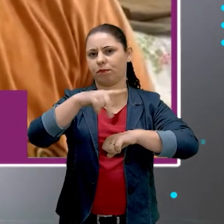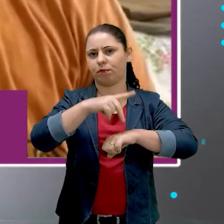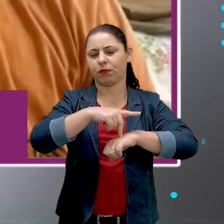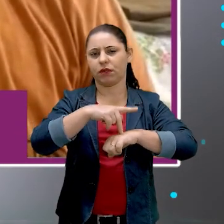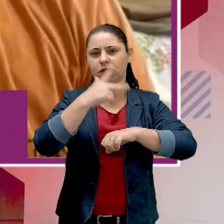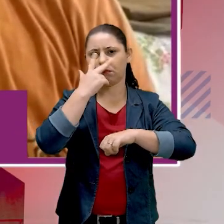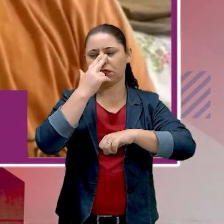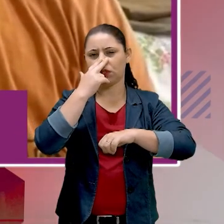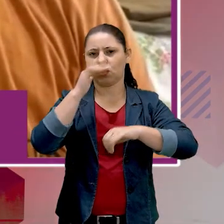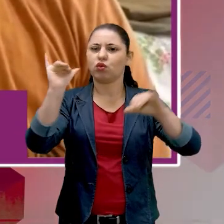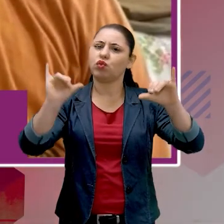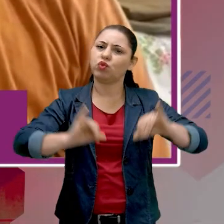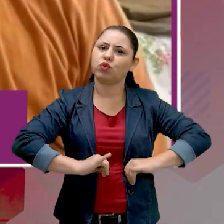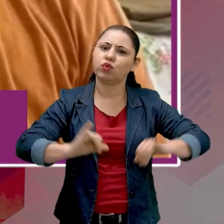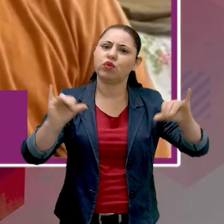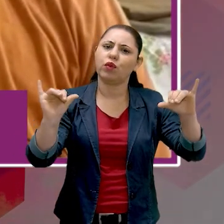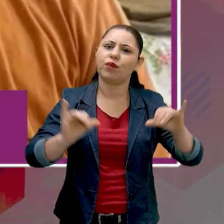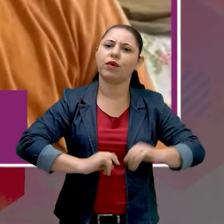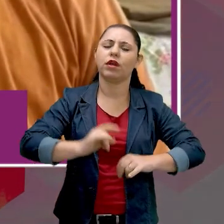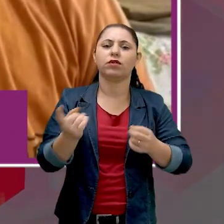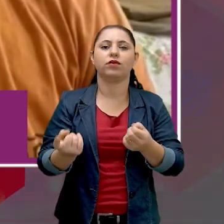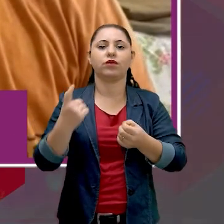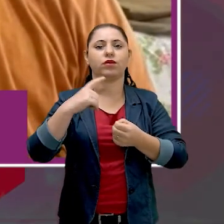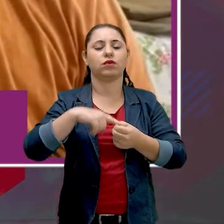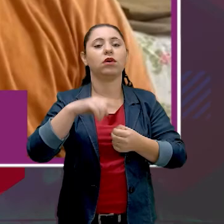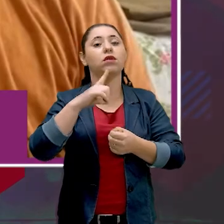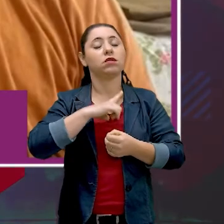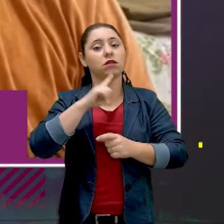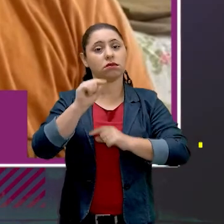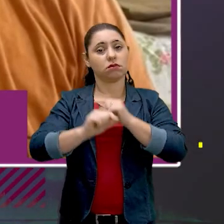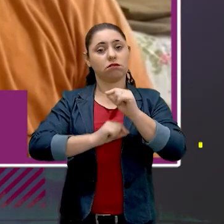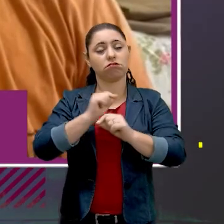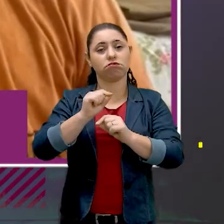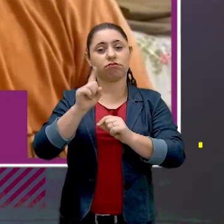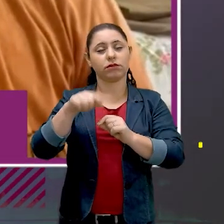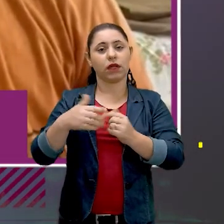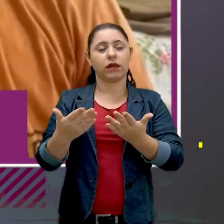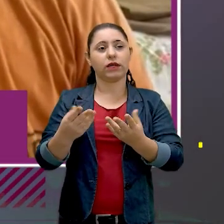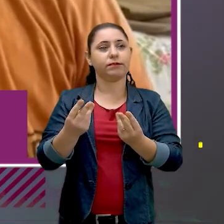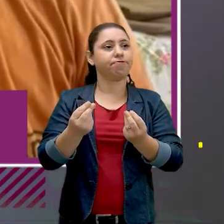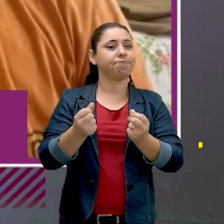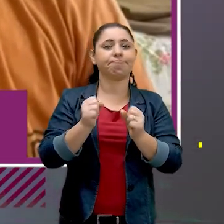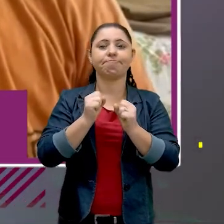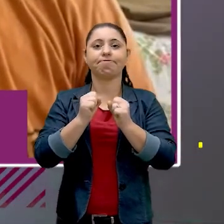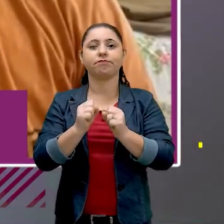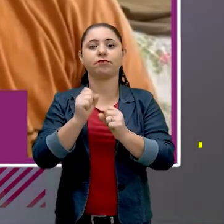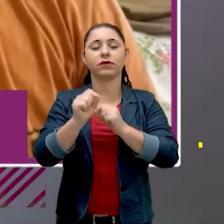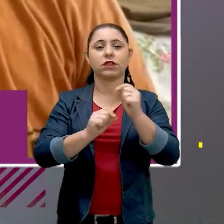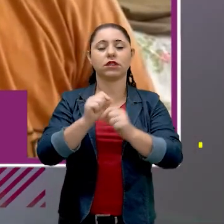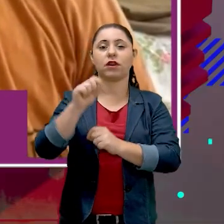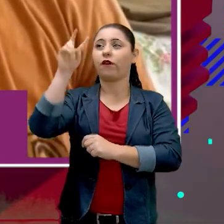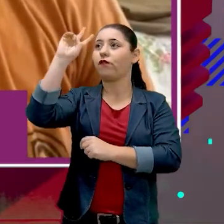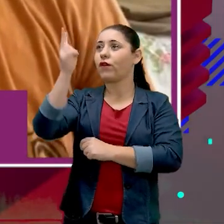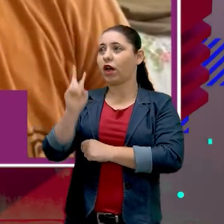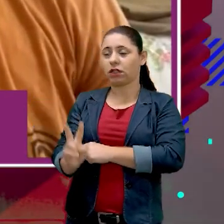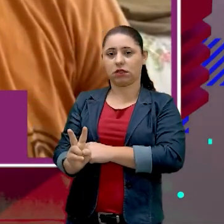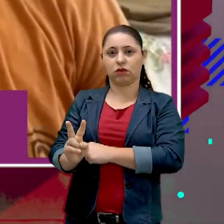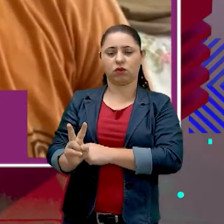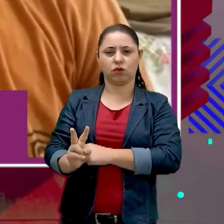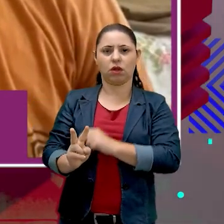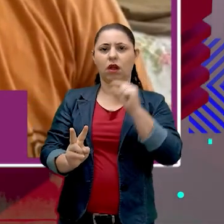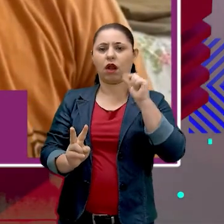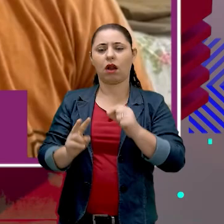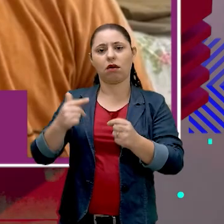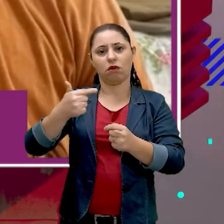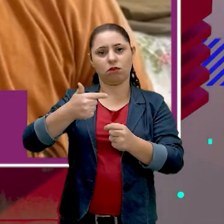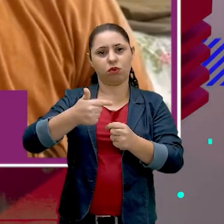um país que também já andava muito apagado, sofrendo fortes sanções e que voltou a ter uma certa possibilidade